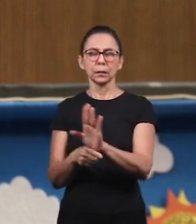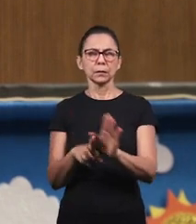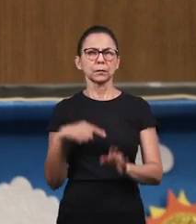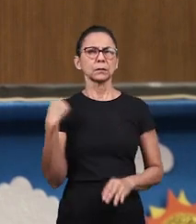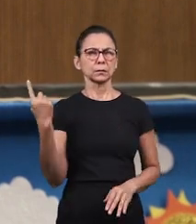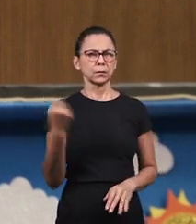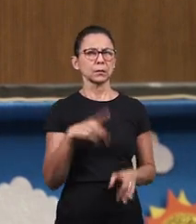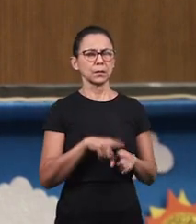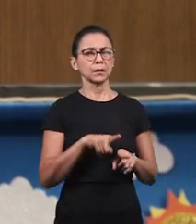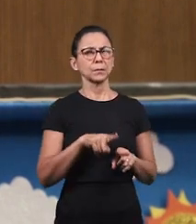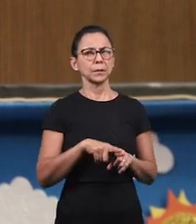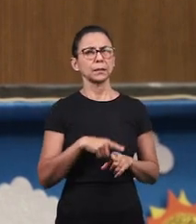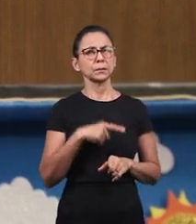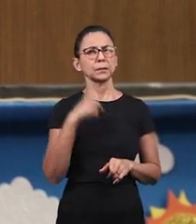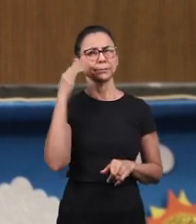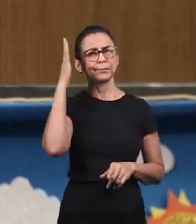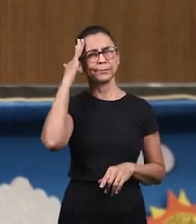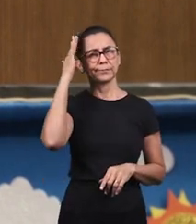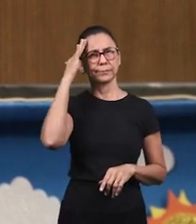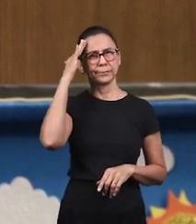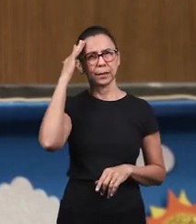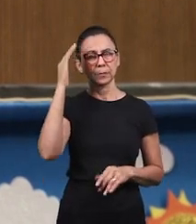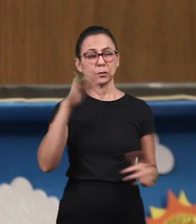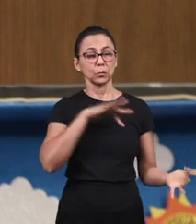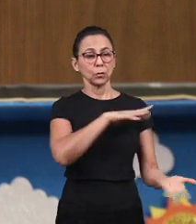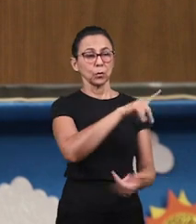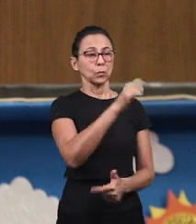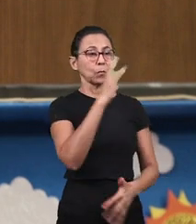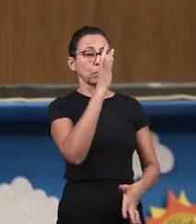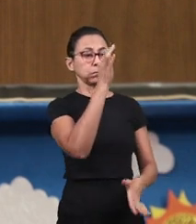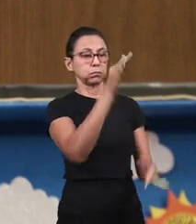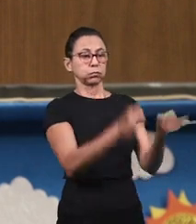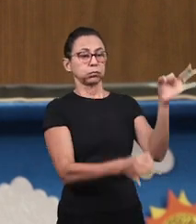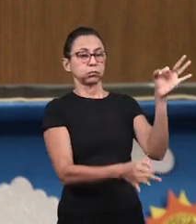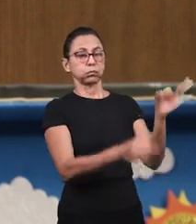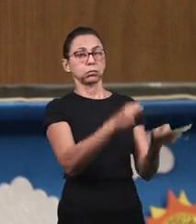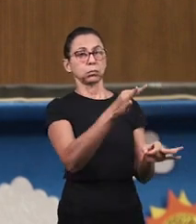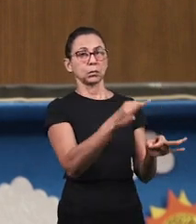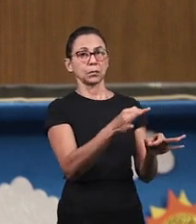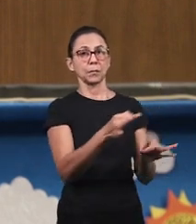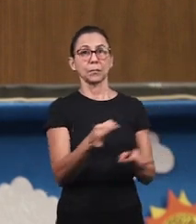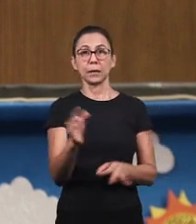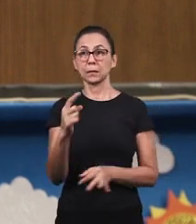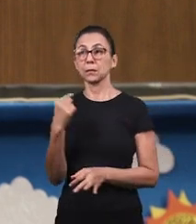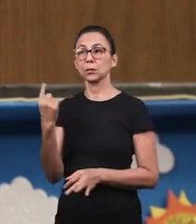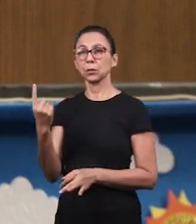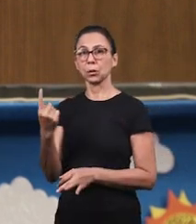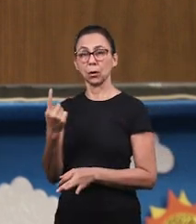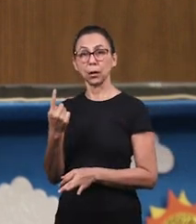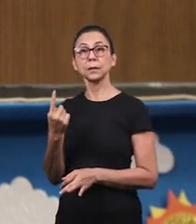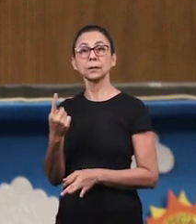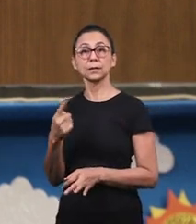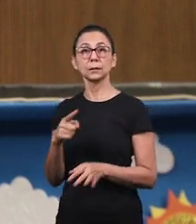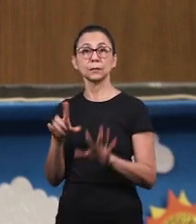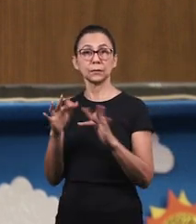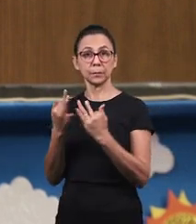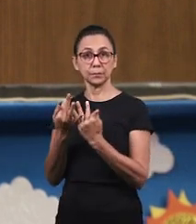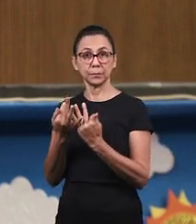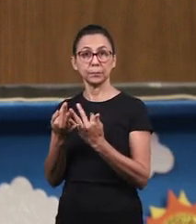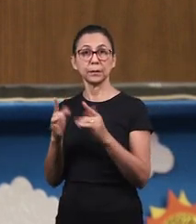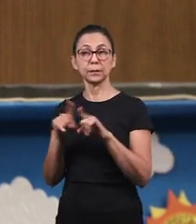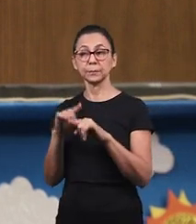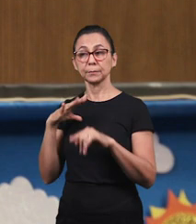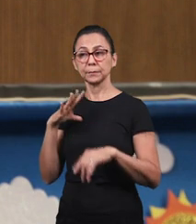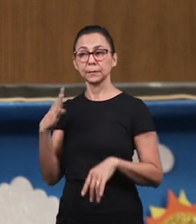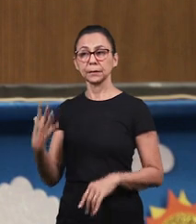também sabemos que um juízo virá sobre este mundo, mas nós e a nossa casa, nós estaremos protegidos. Nós